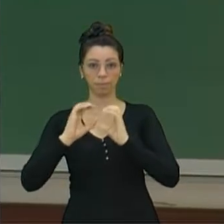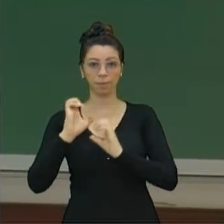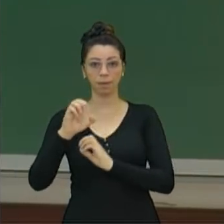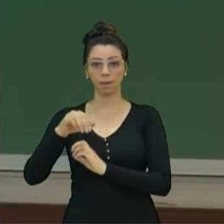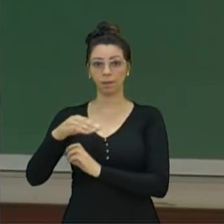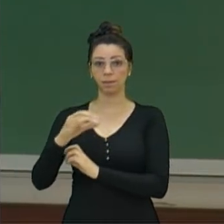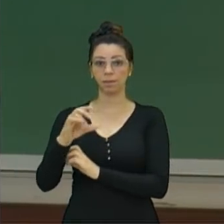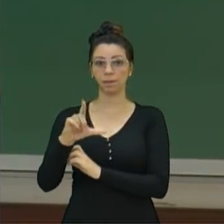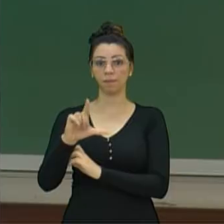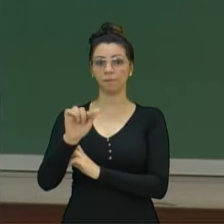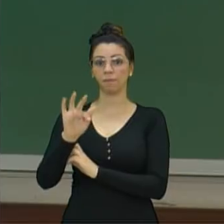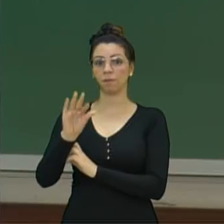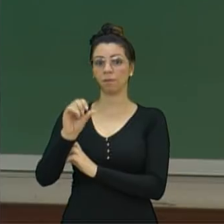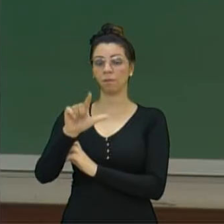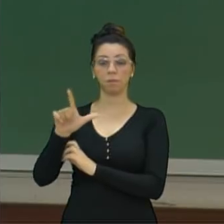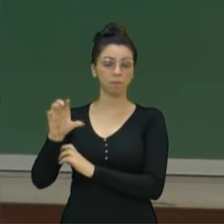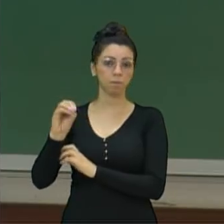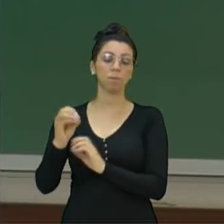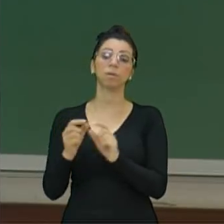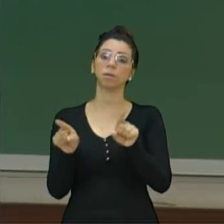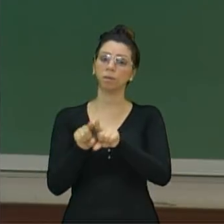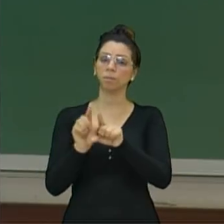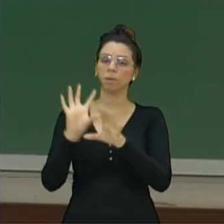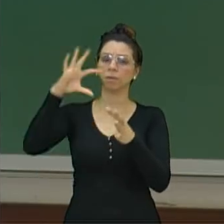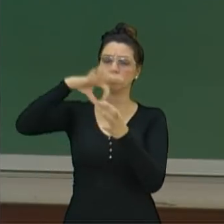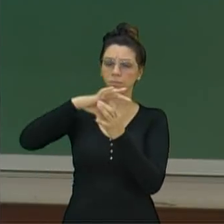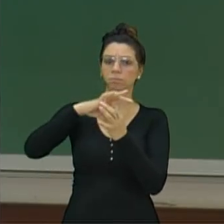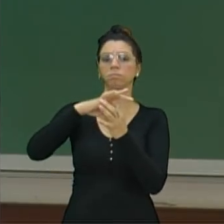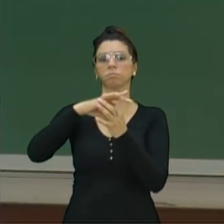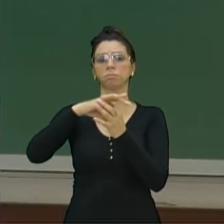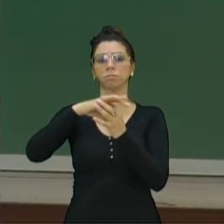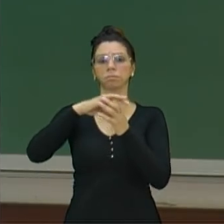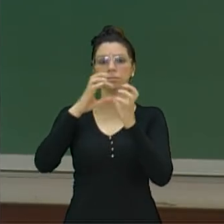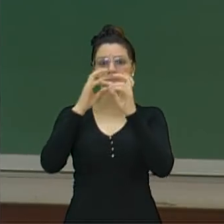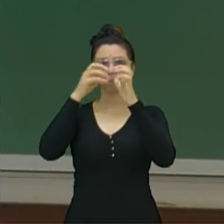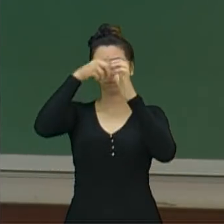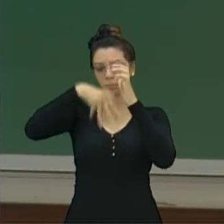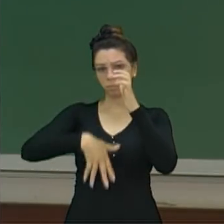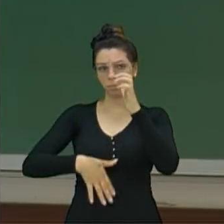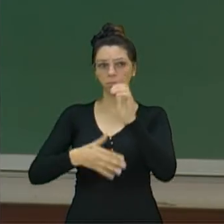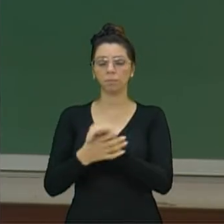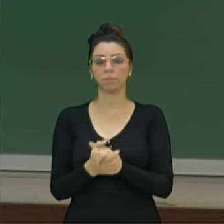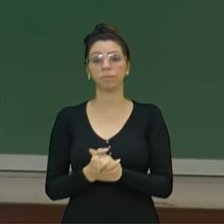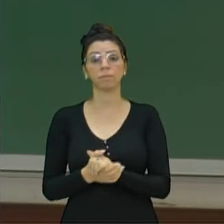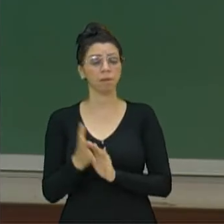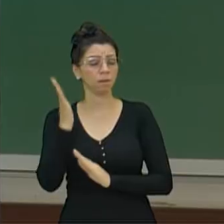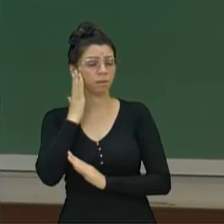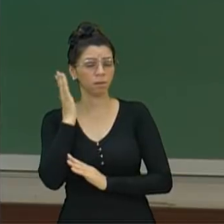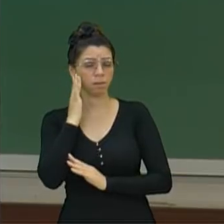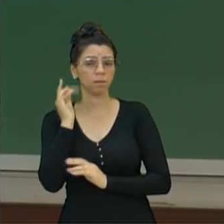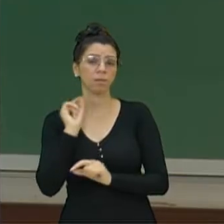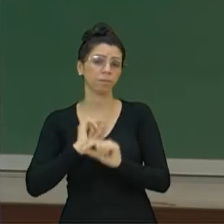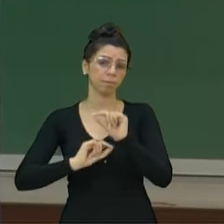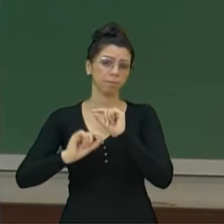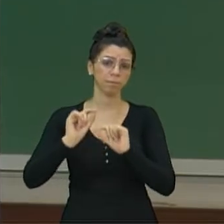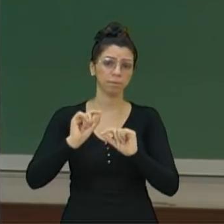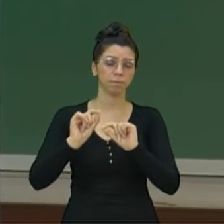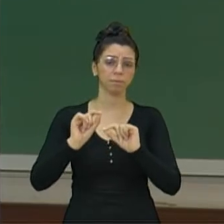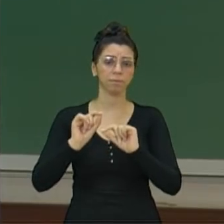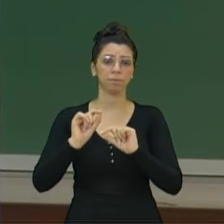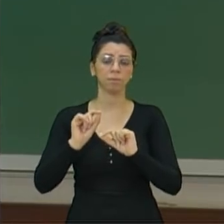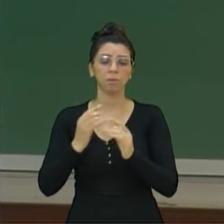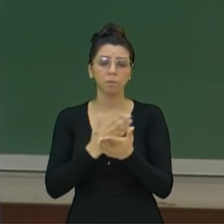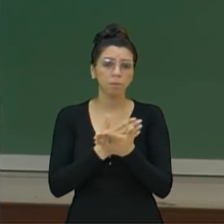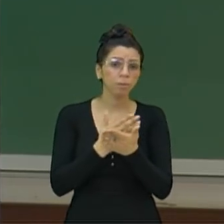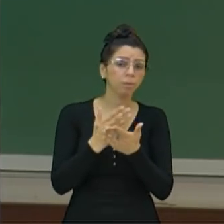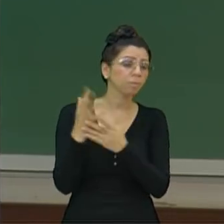parte do nosso sistema nervoso. Então, já que eu lembro as partes do neurônio, vamos começar